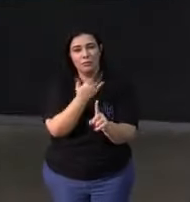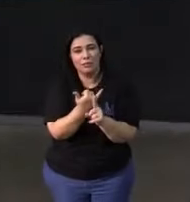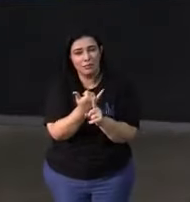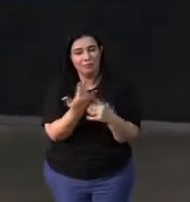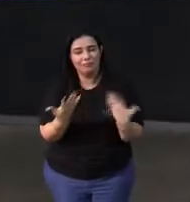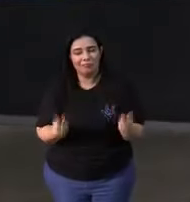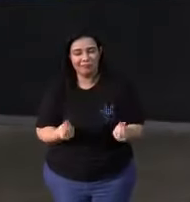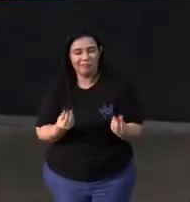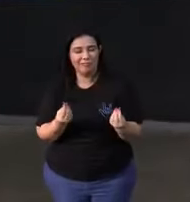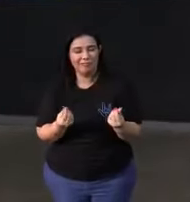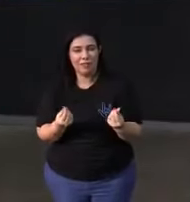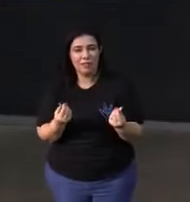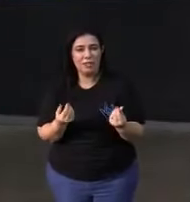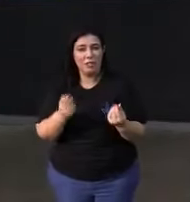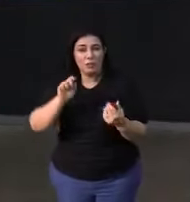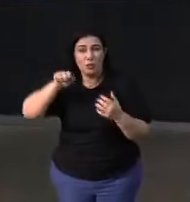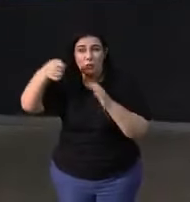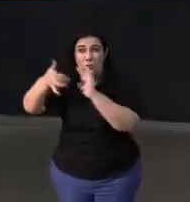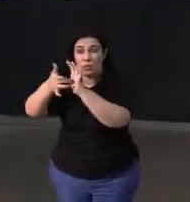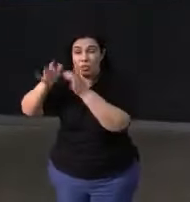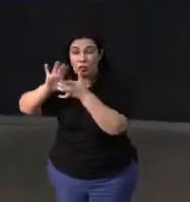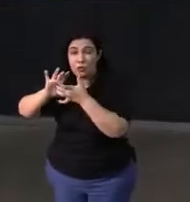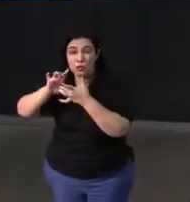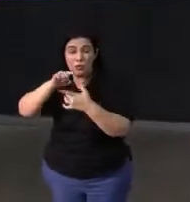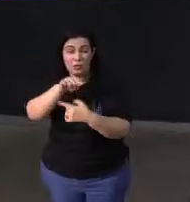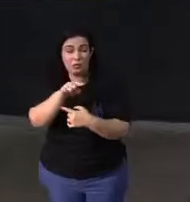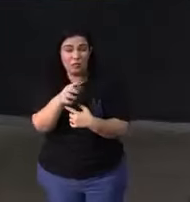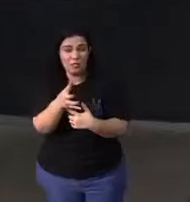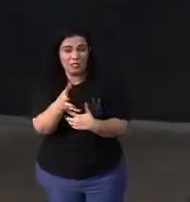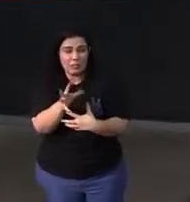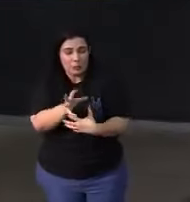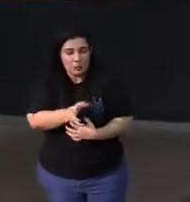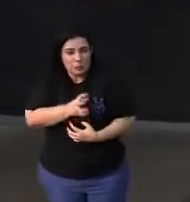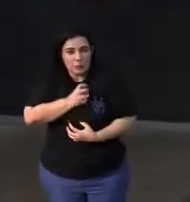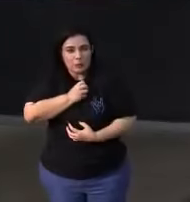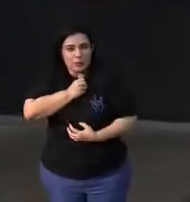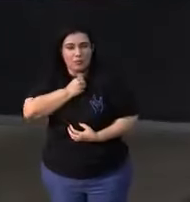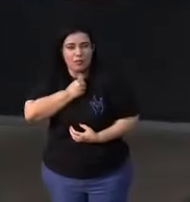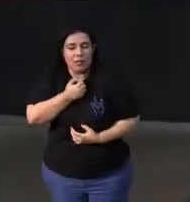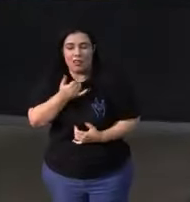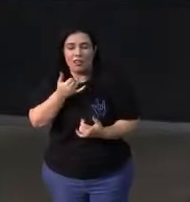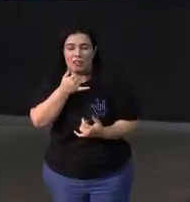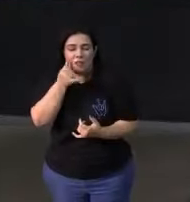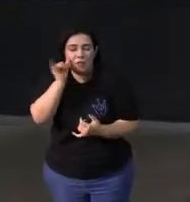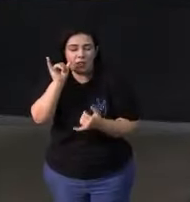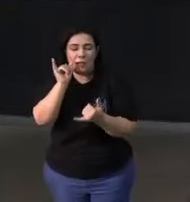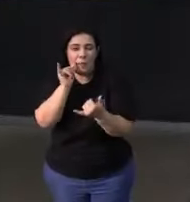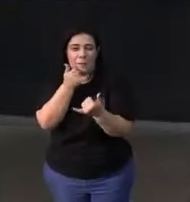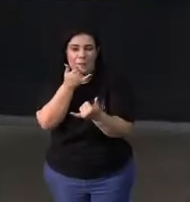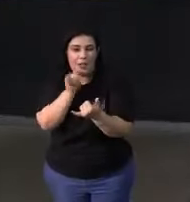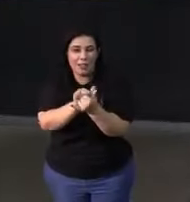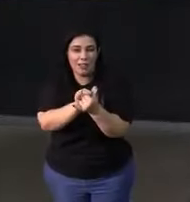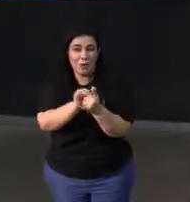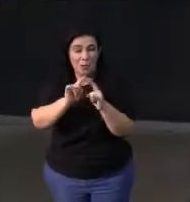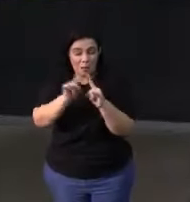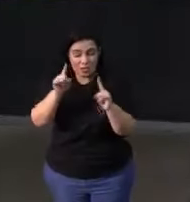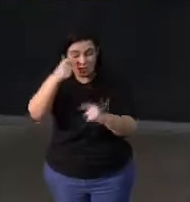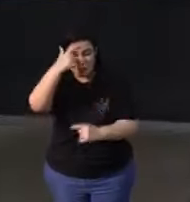nome de Jesus, quando você guarda a amargura e não perdoa, o prisioneiro é